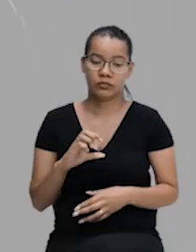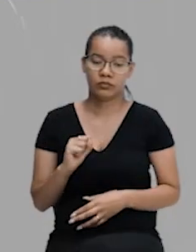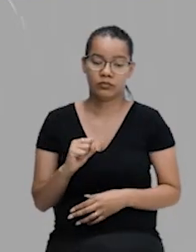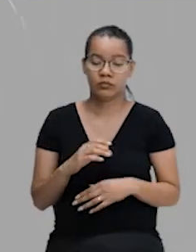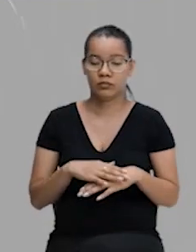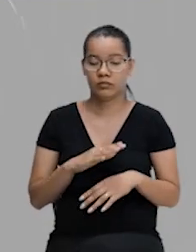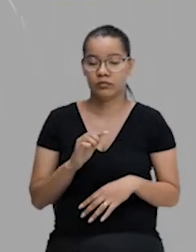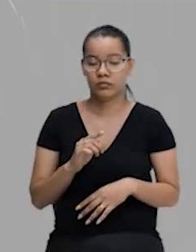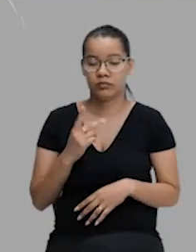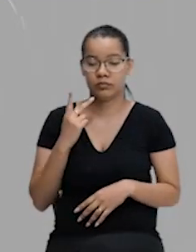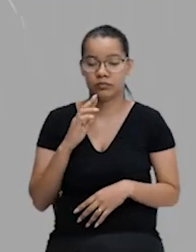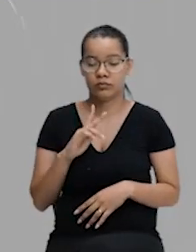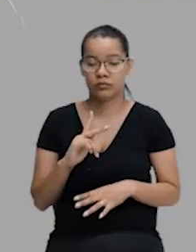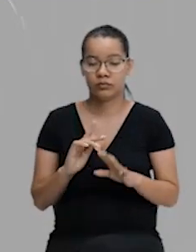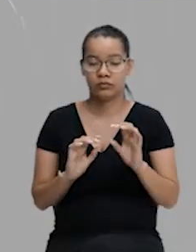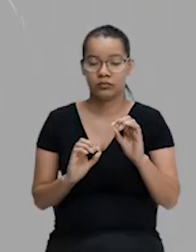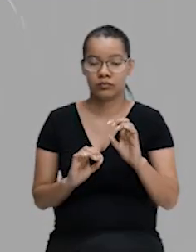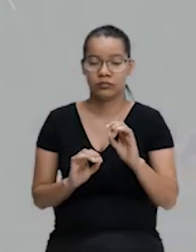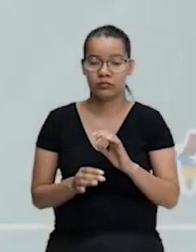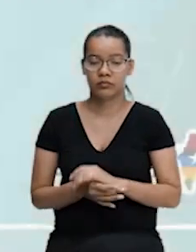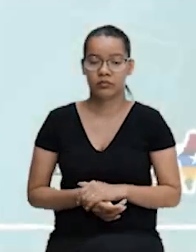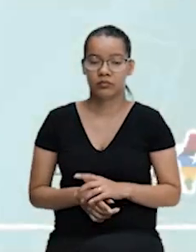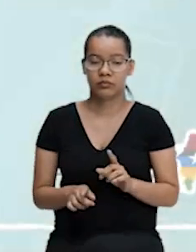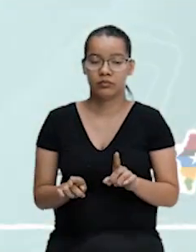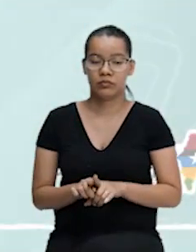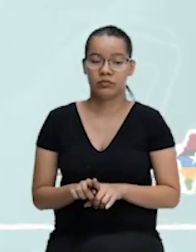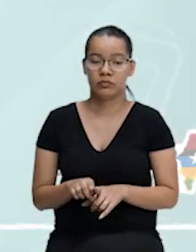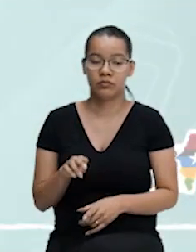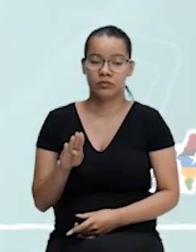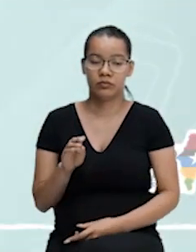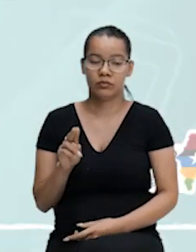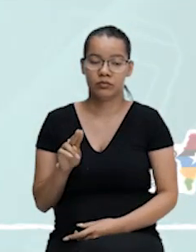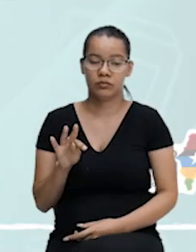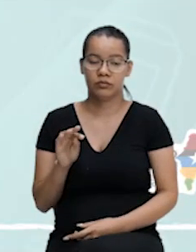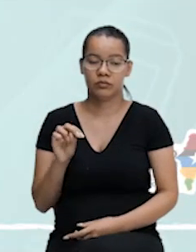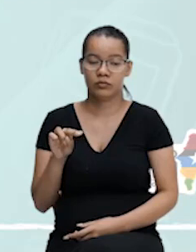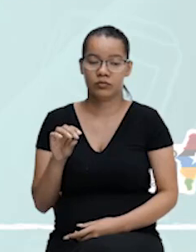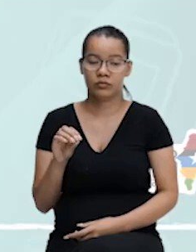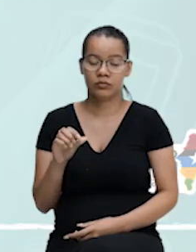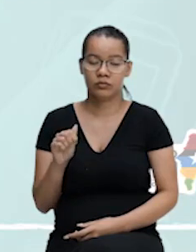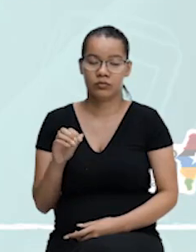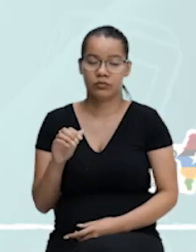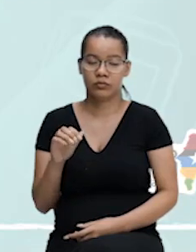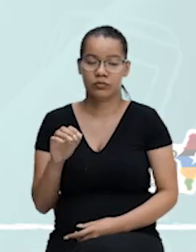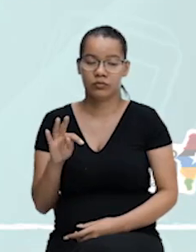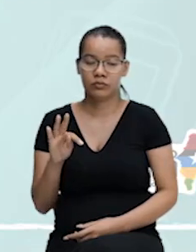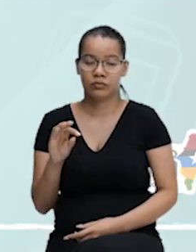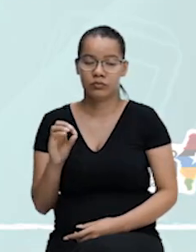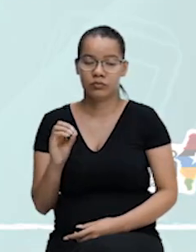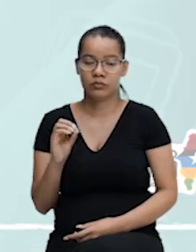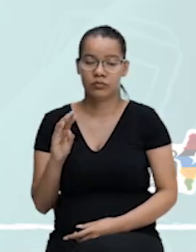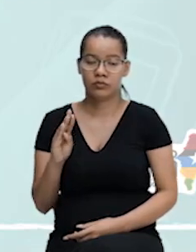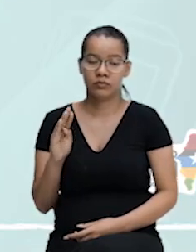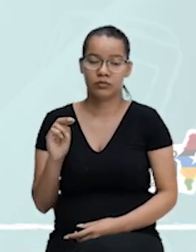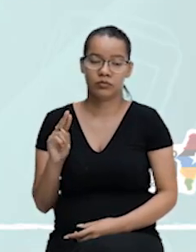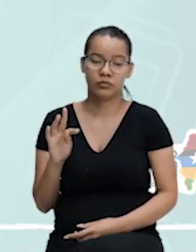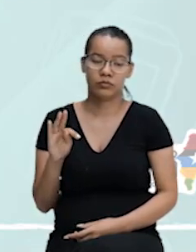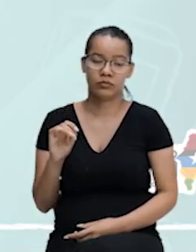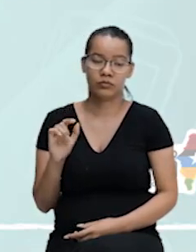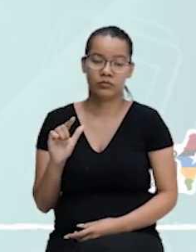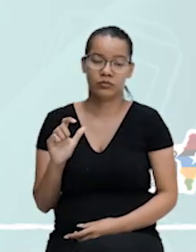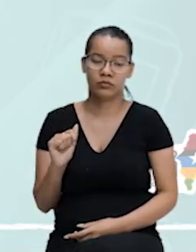um para vocês, ó. O butanoato de butila vai ser o quê? Vai ser a essência do